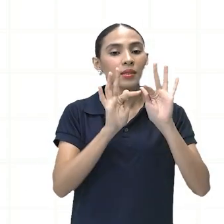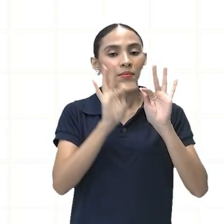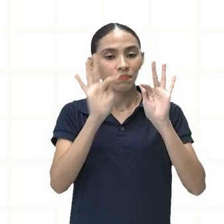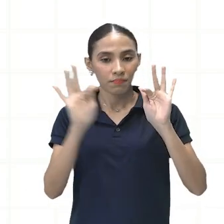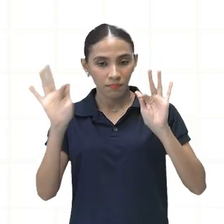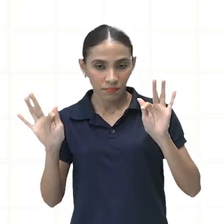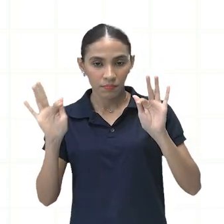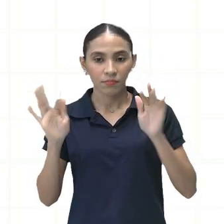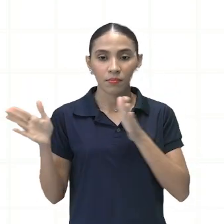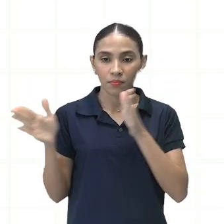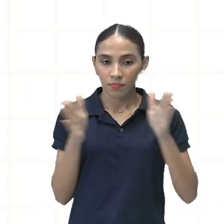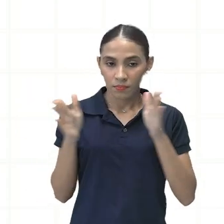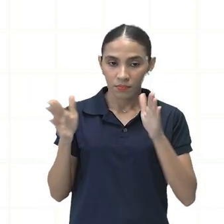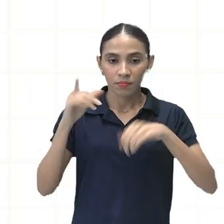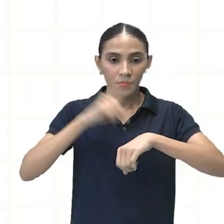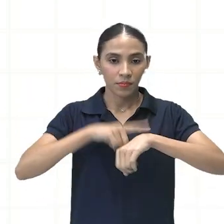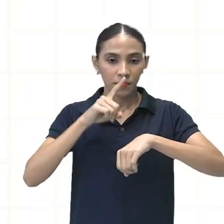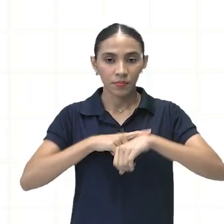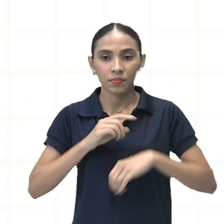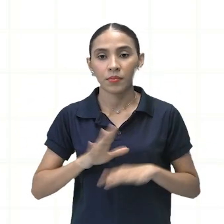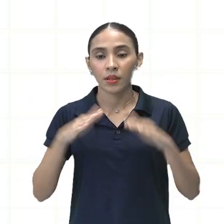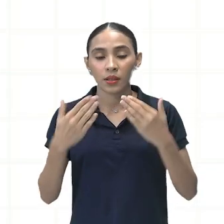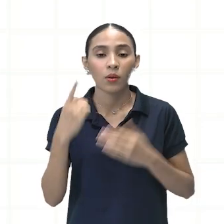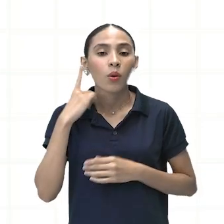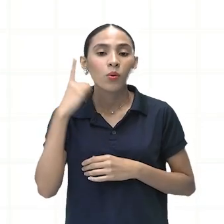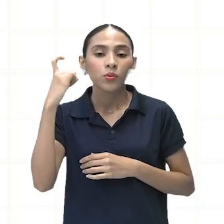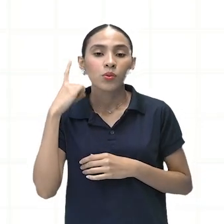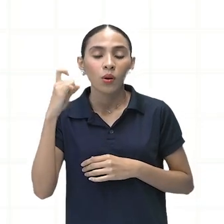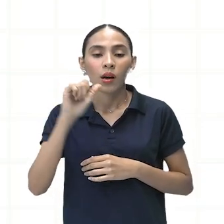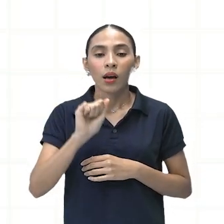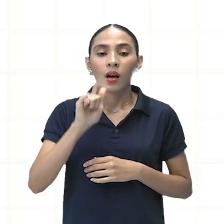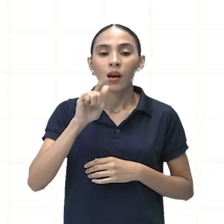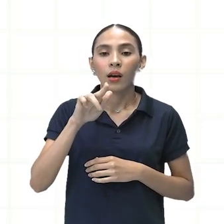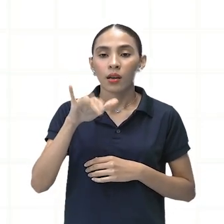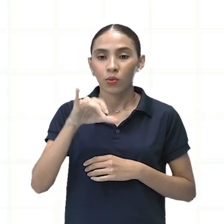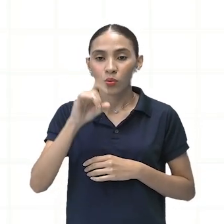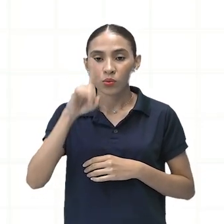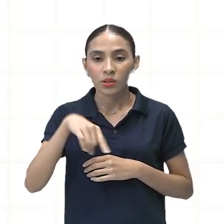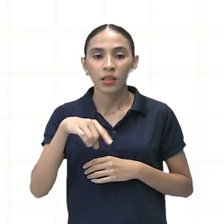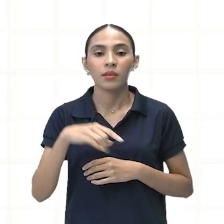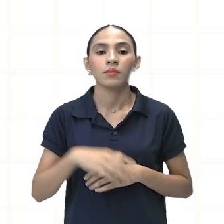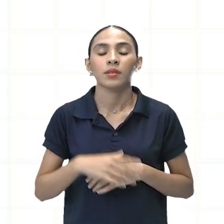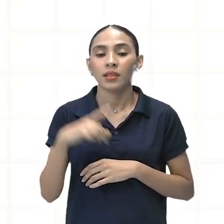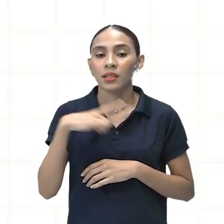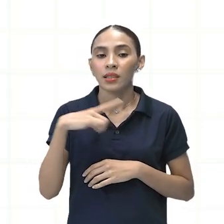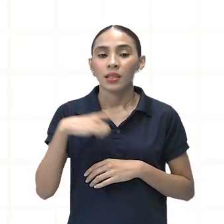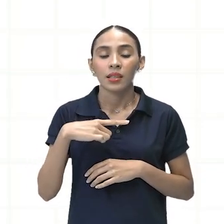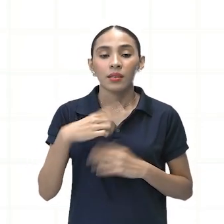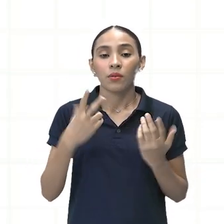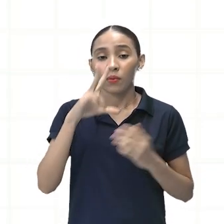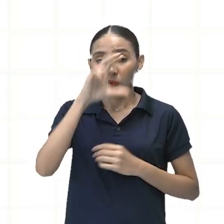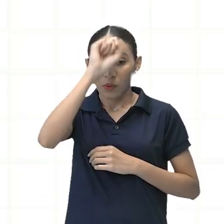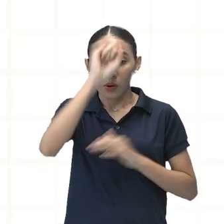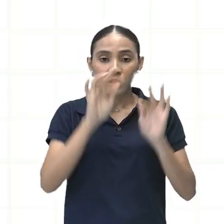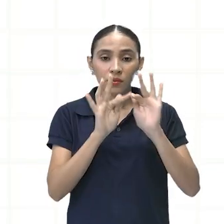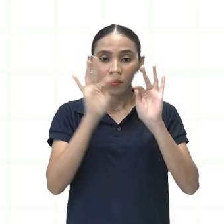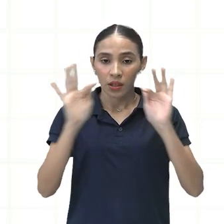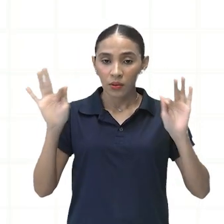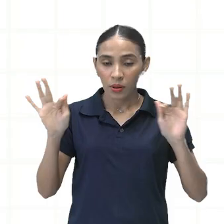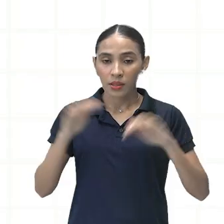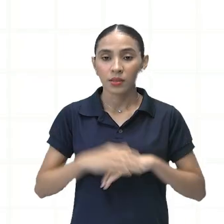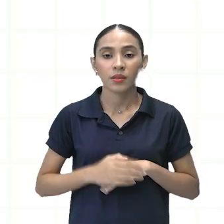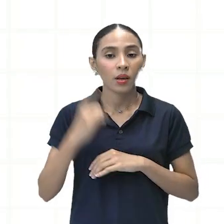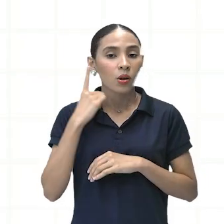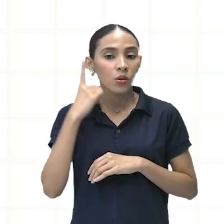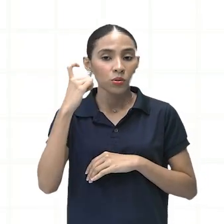de um determinado tempo. Então, sons agudos são aqueles que possuem alta frequência, enquanto